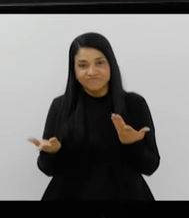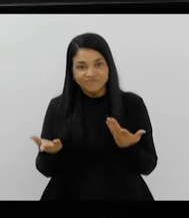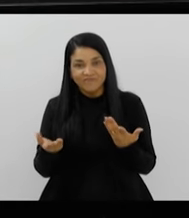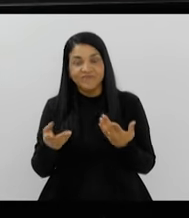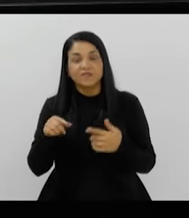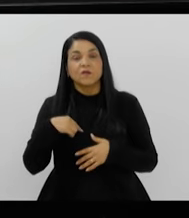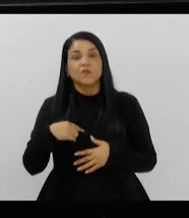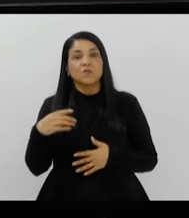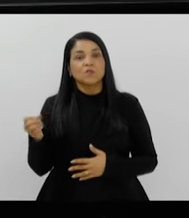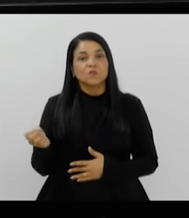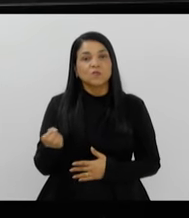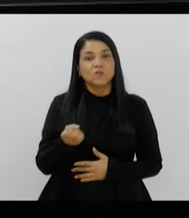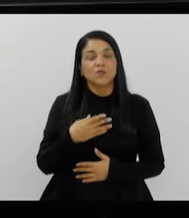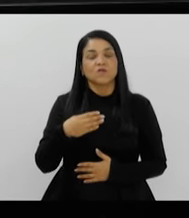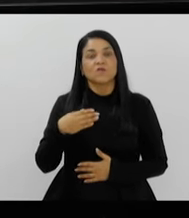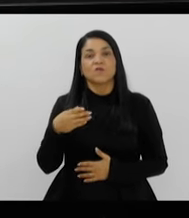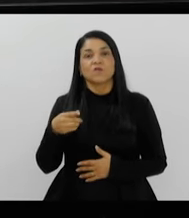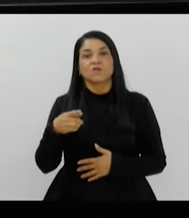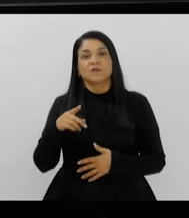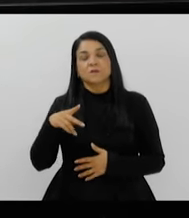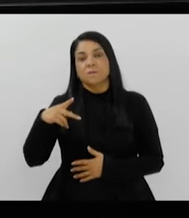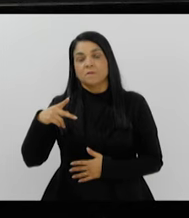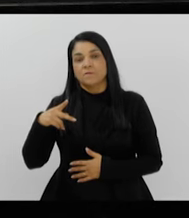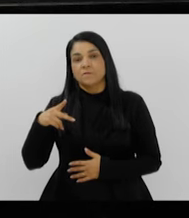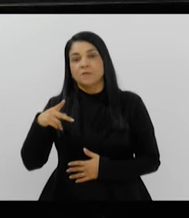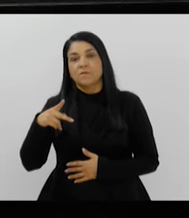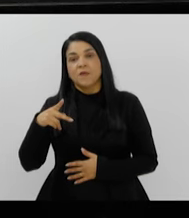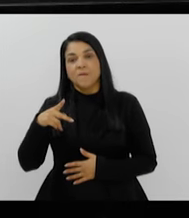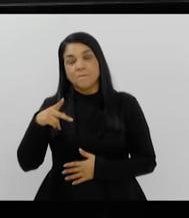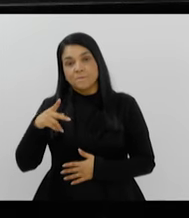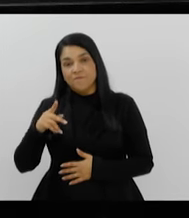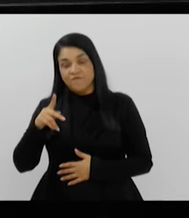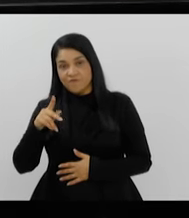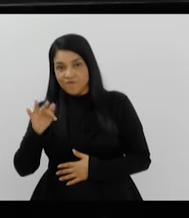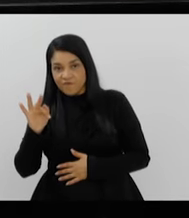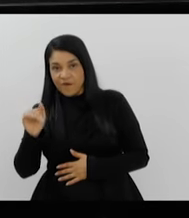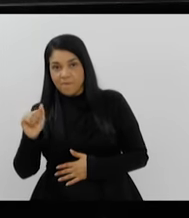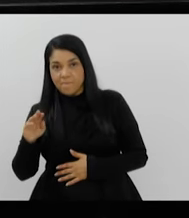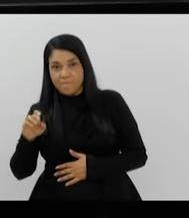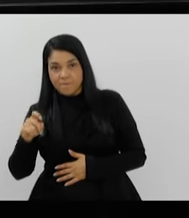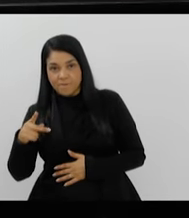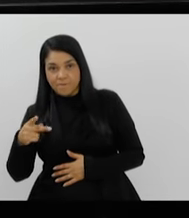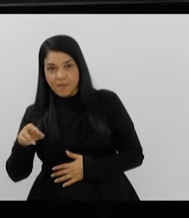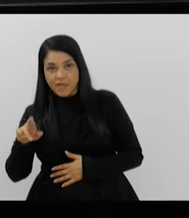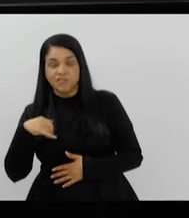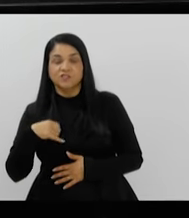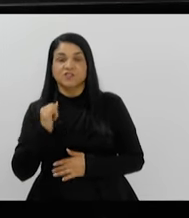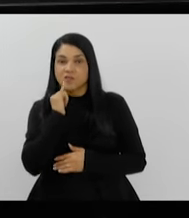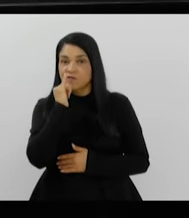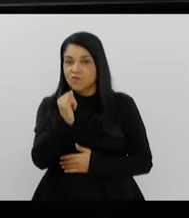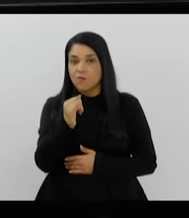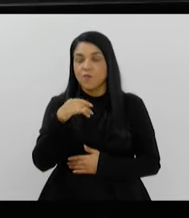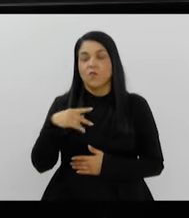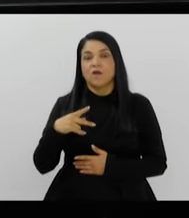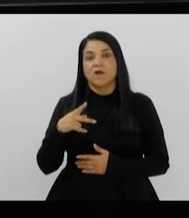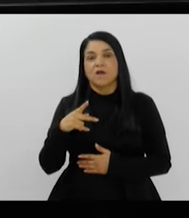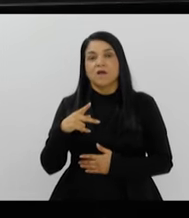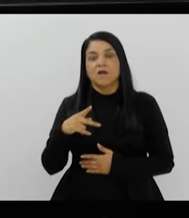Eugênio, defendeu o respeito à FAPERJ e afirmou ao portal G1 em 24 de outubro, abre